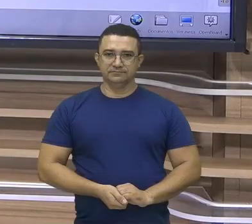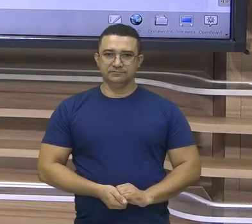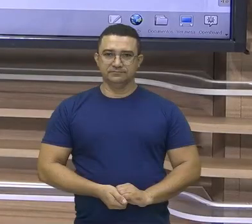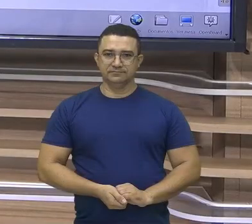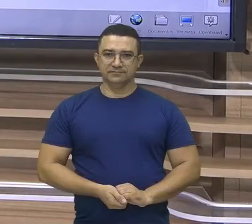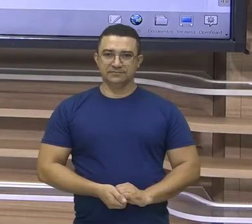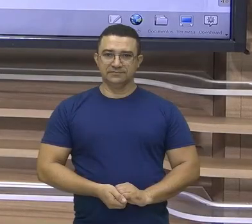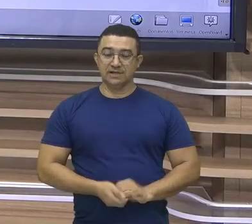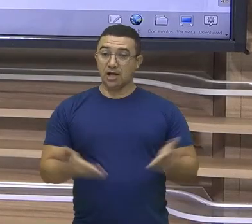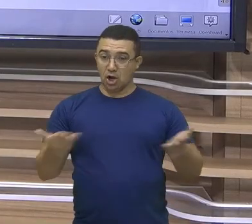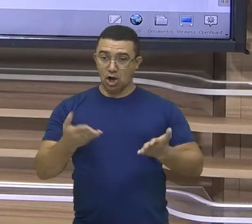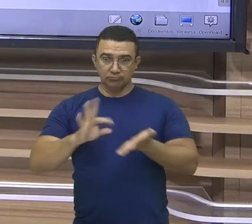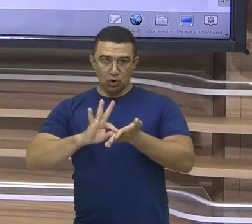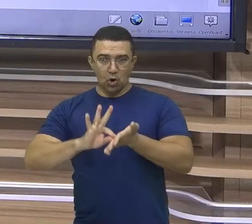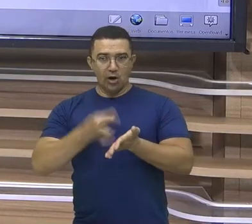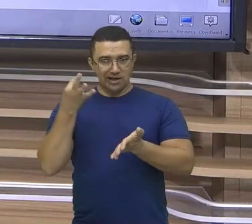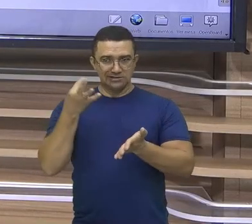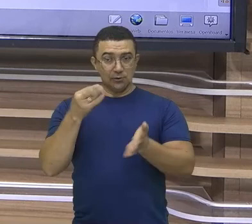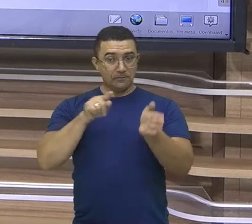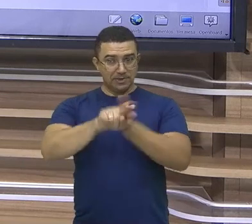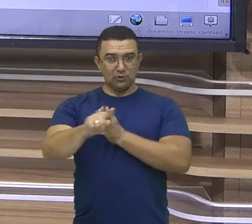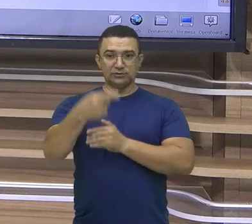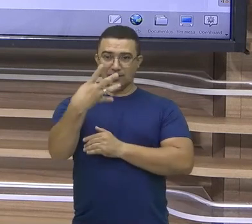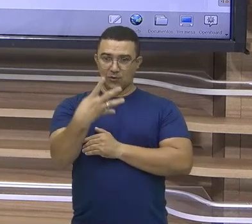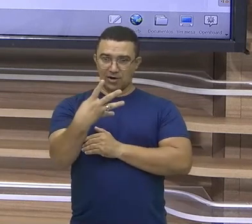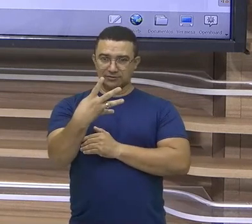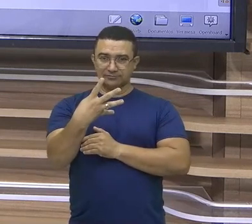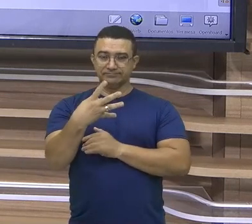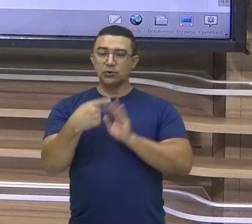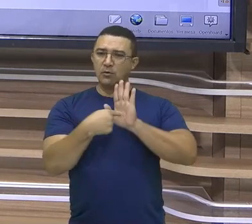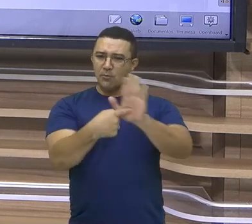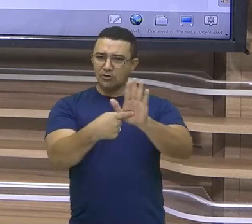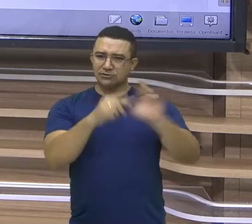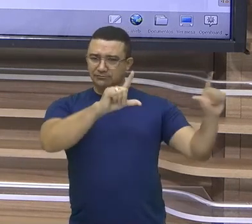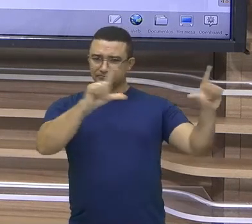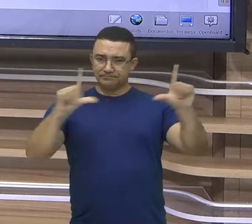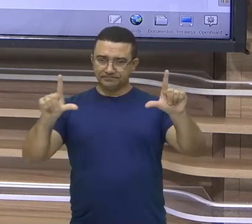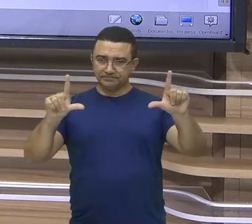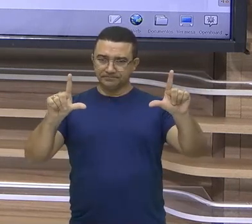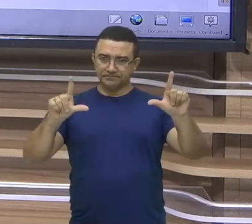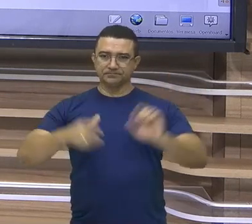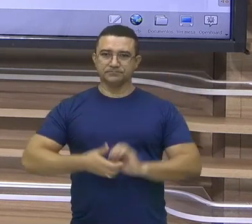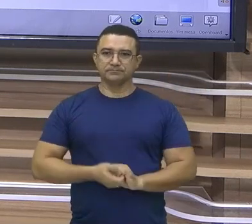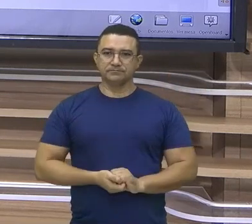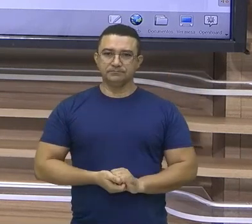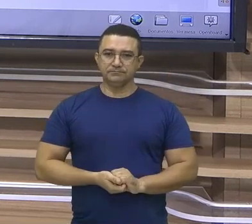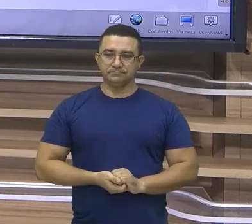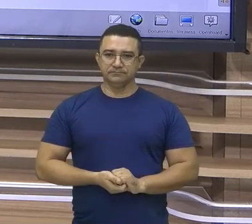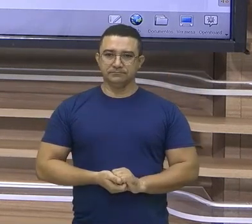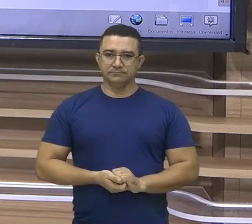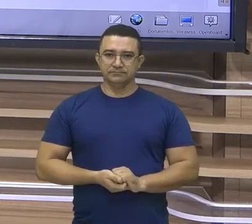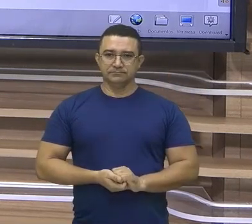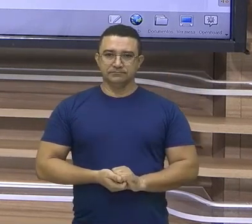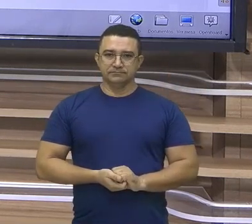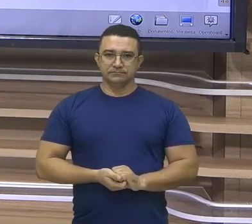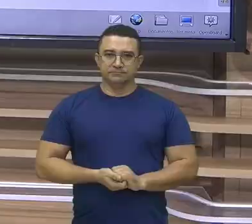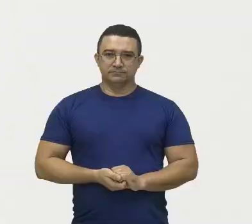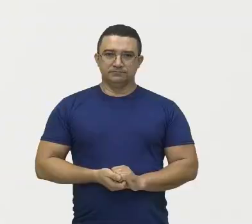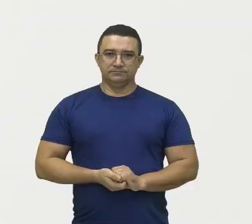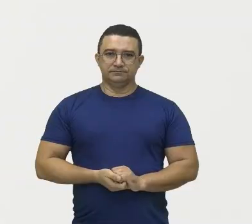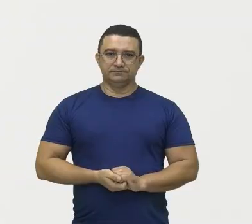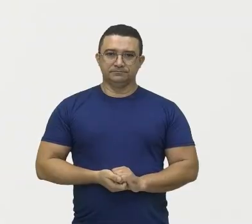Vamos agora, então, para a correção da nossa última questão, né? Vou mostrar uma vez mais, a gente vai comentando e depois vamos mostrar aí a resposta. Vamos para a